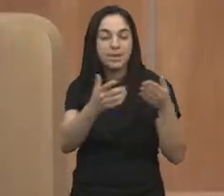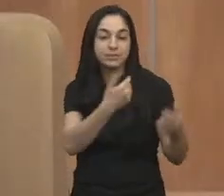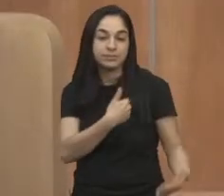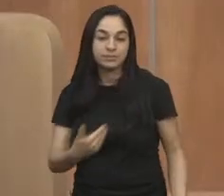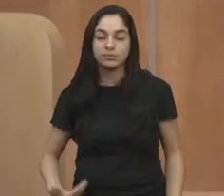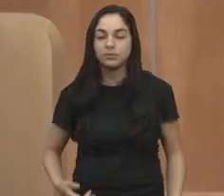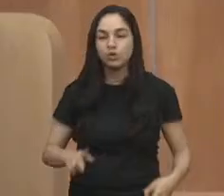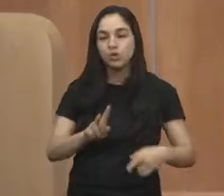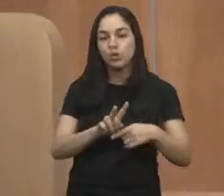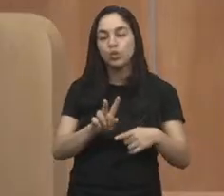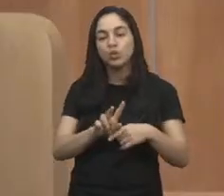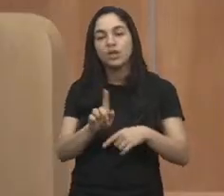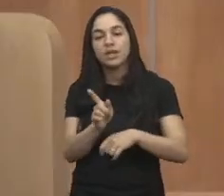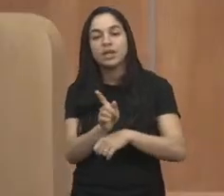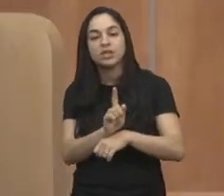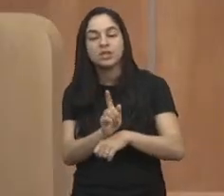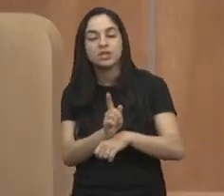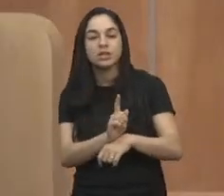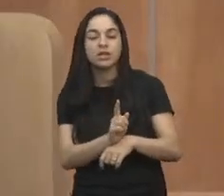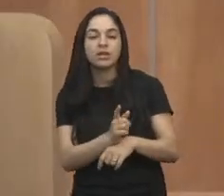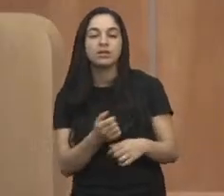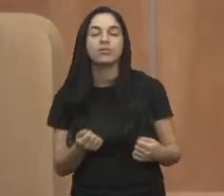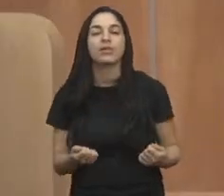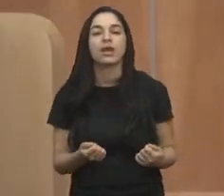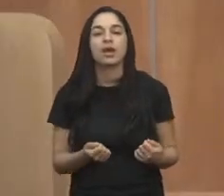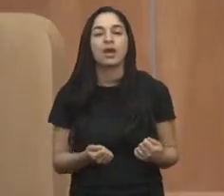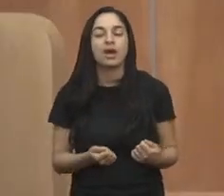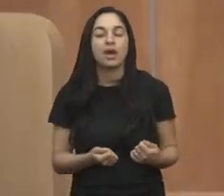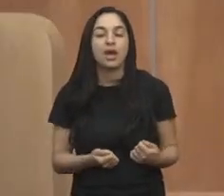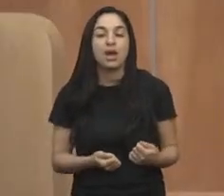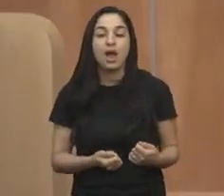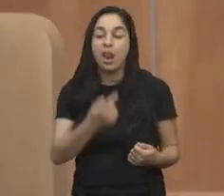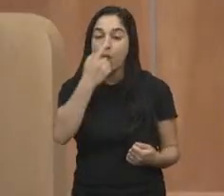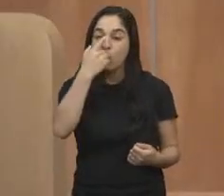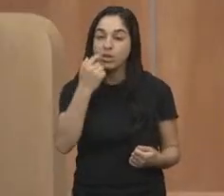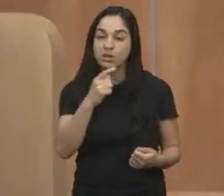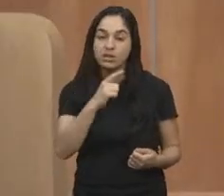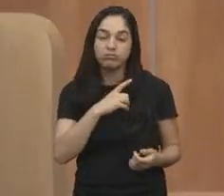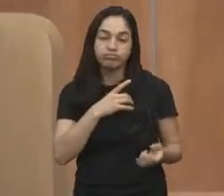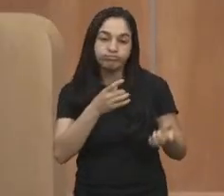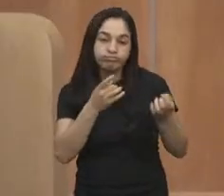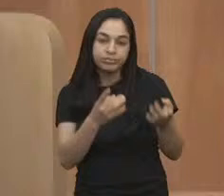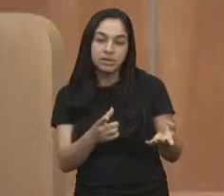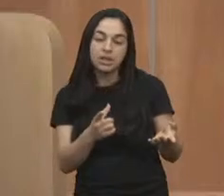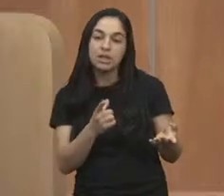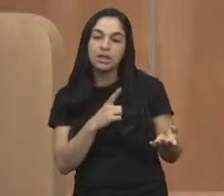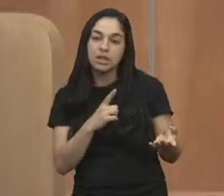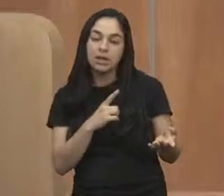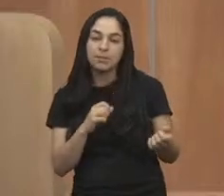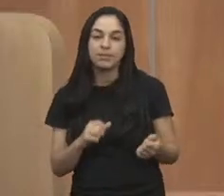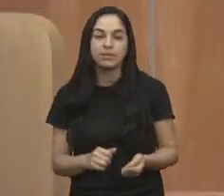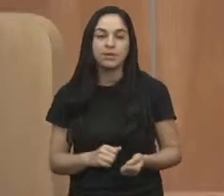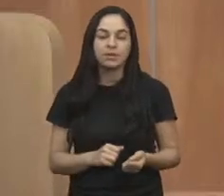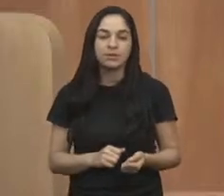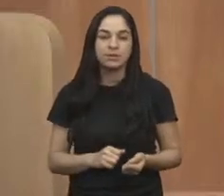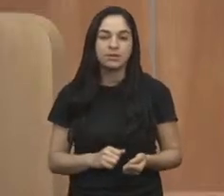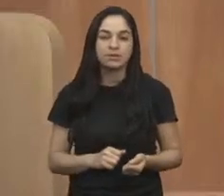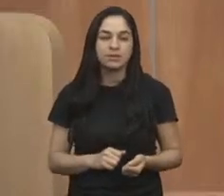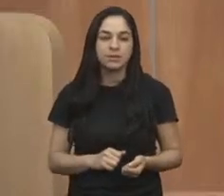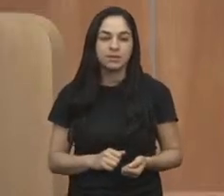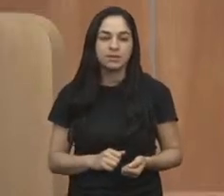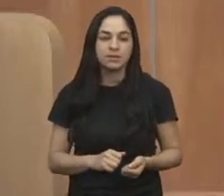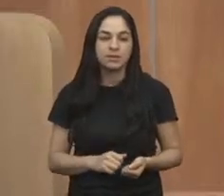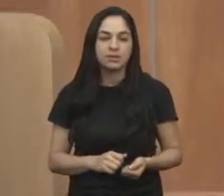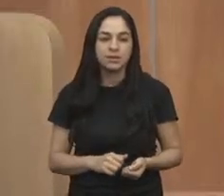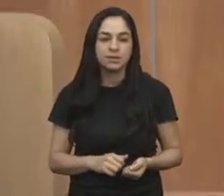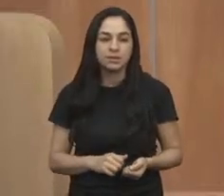da gestão dos resíduos sólidos na cidade, através do aterro sanitário. Então, cumprimento a